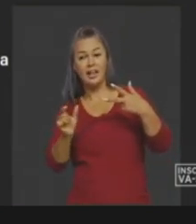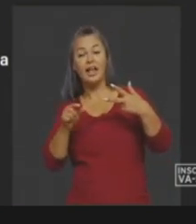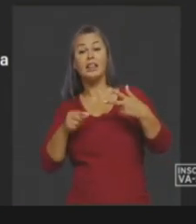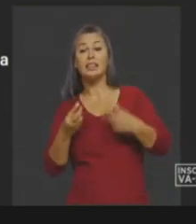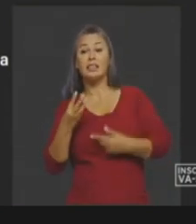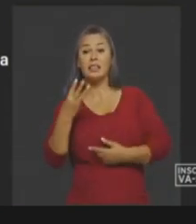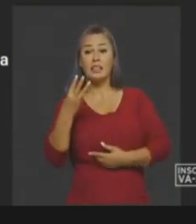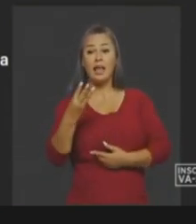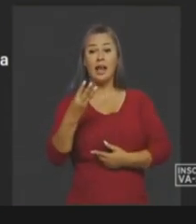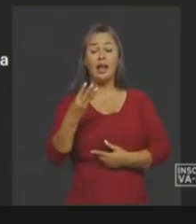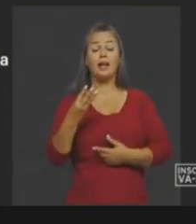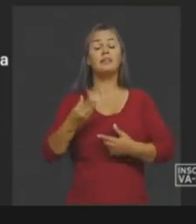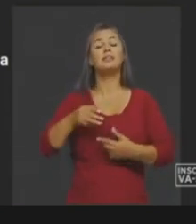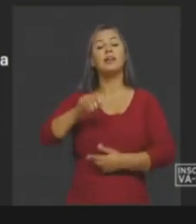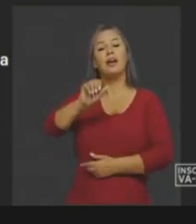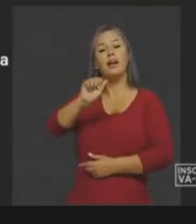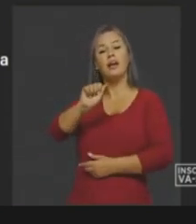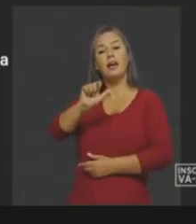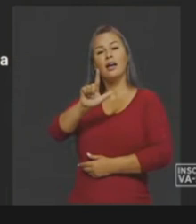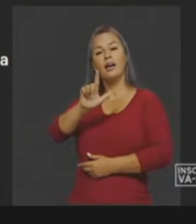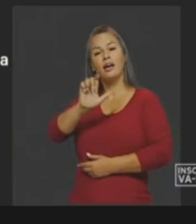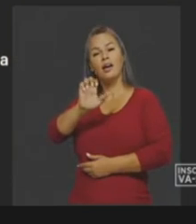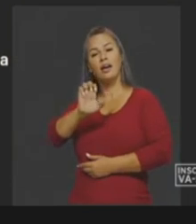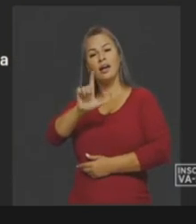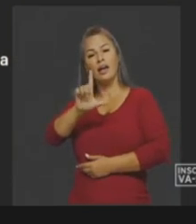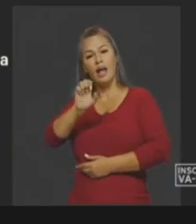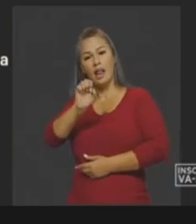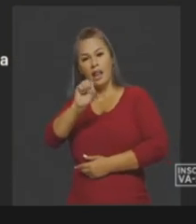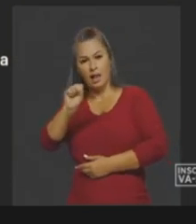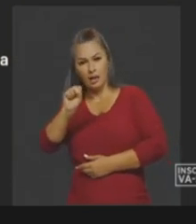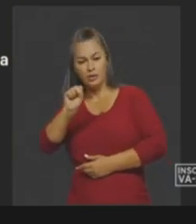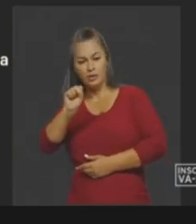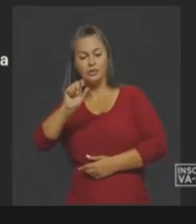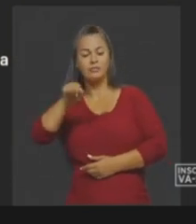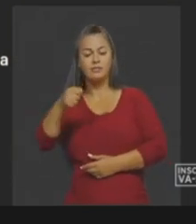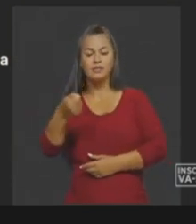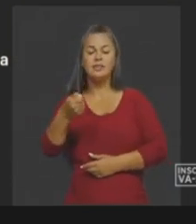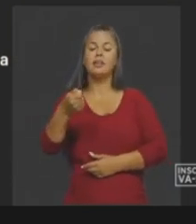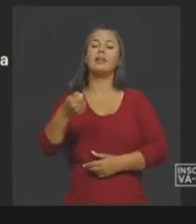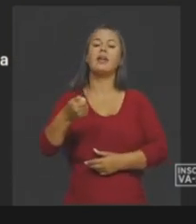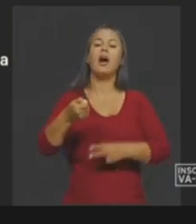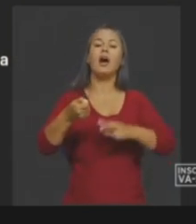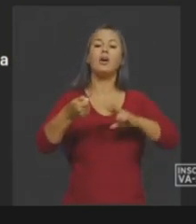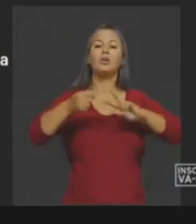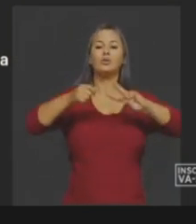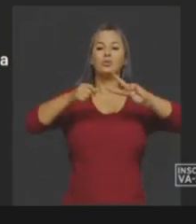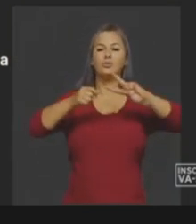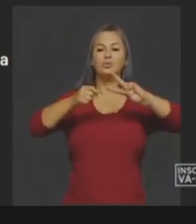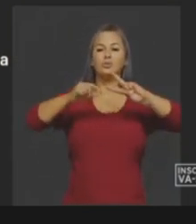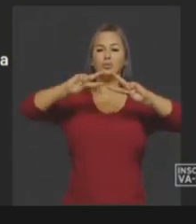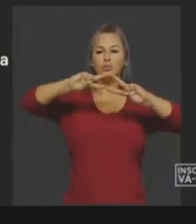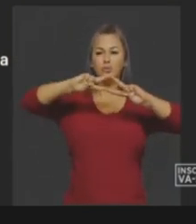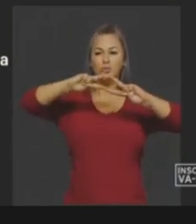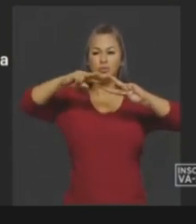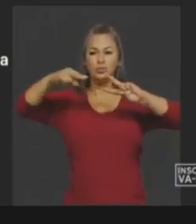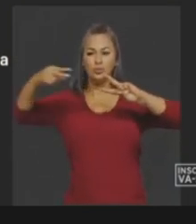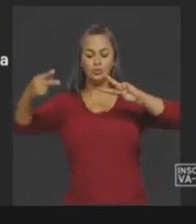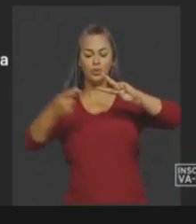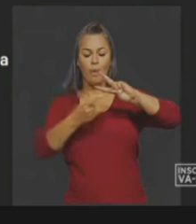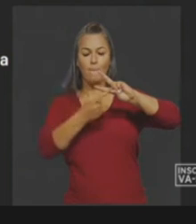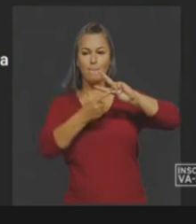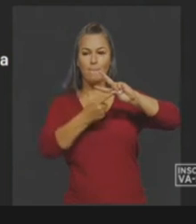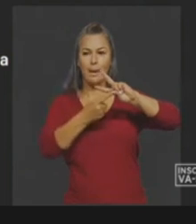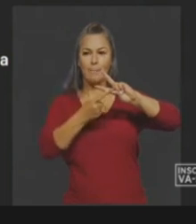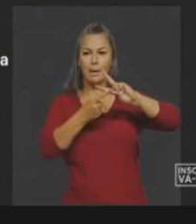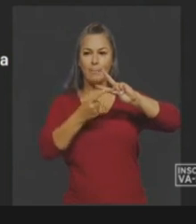as proteínas, que vai representar essas proteínas, ou A ou B. Agora, como é que eu vou diferenciar se esse I é de uma proteína A, se é de